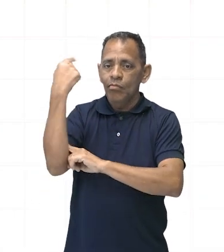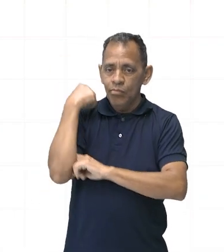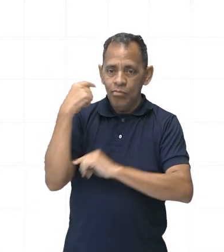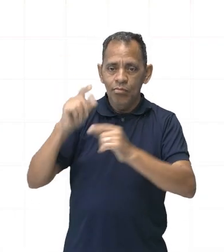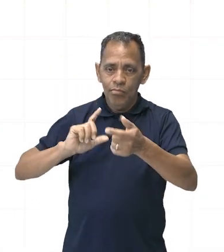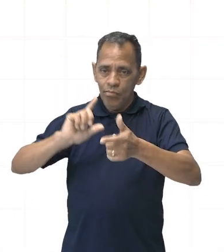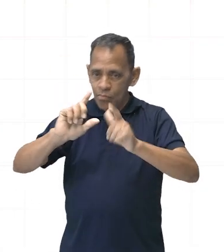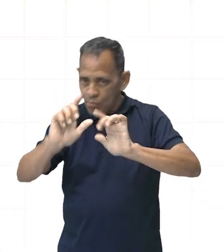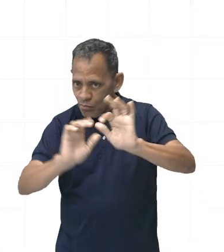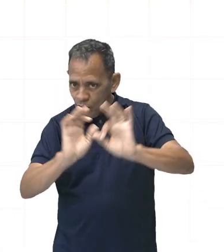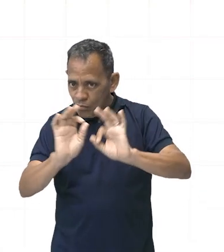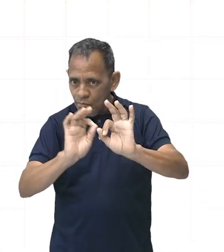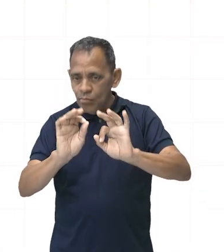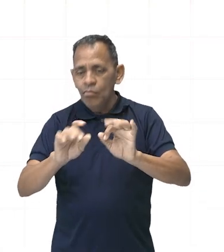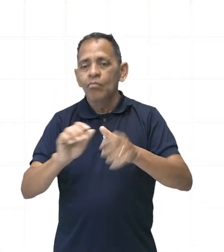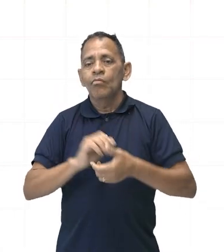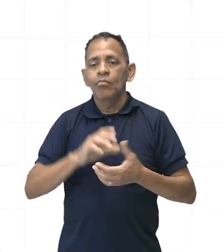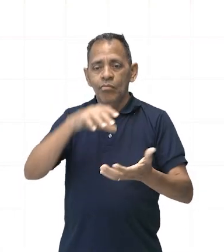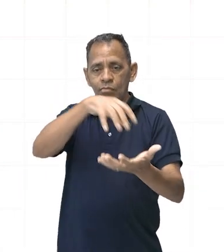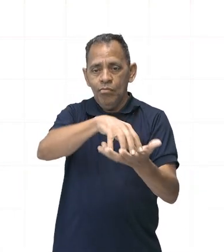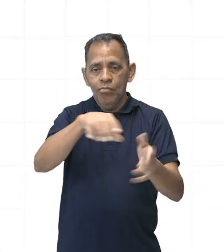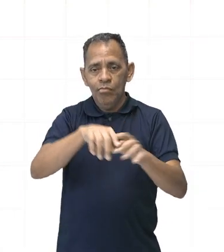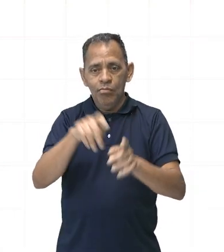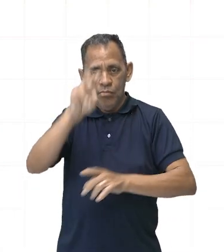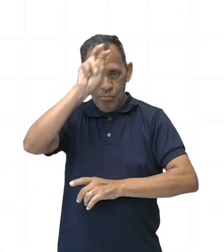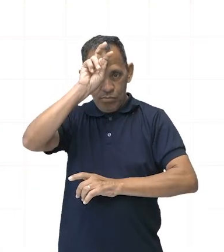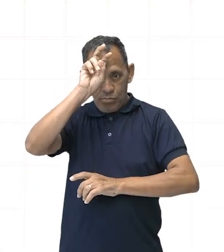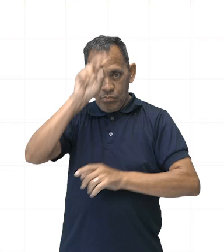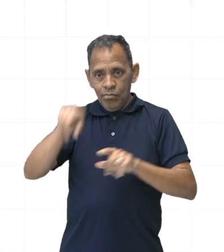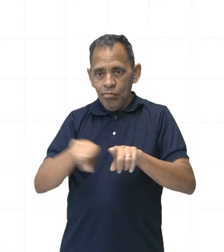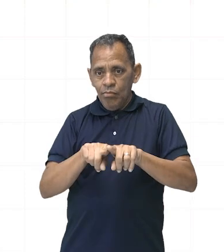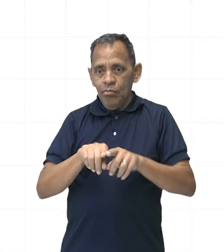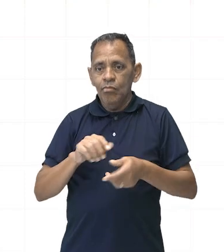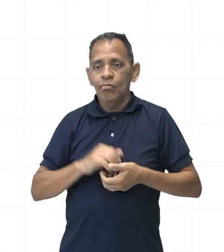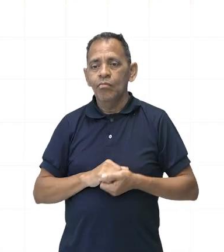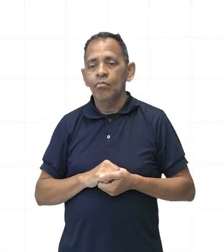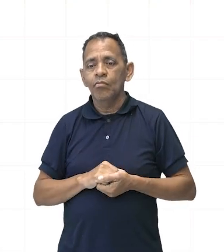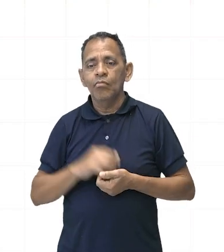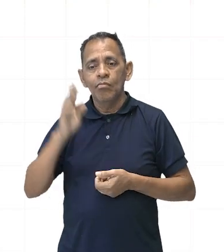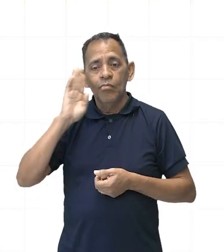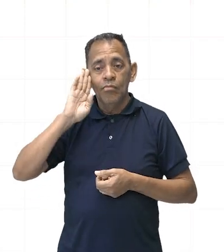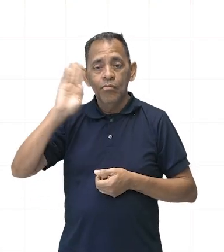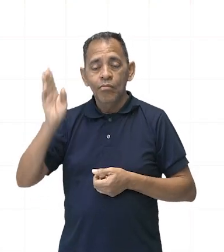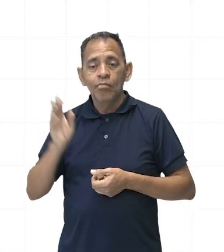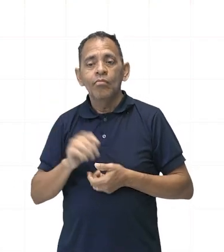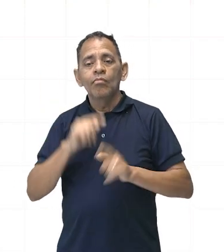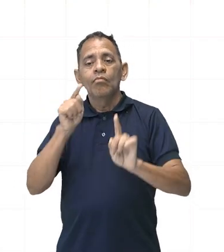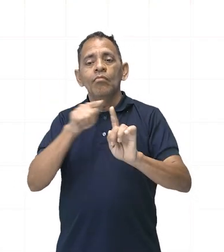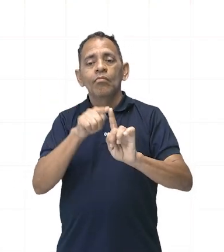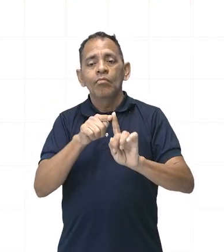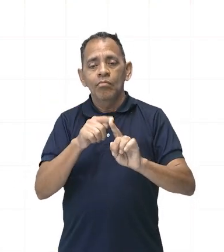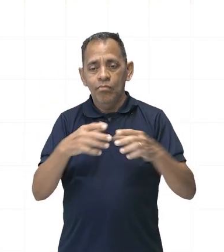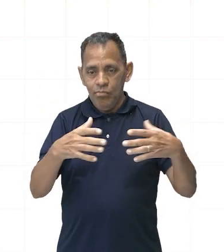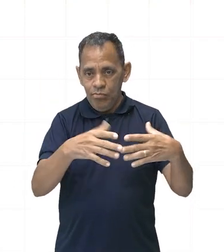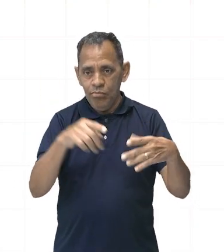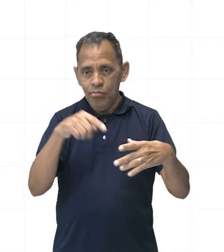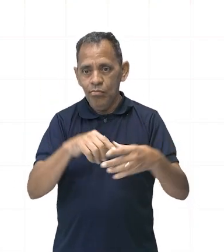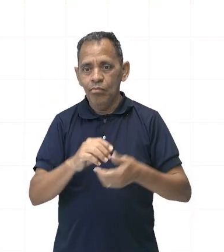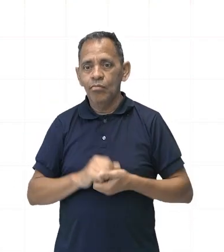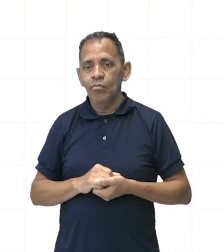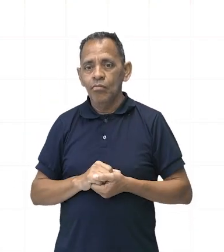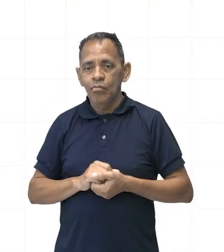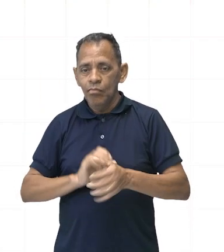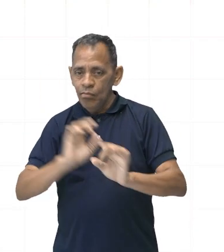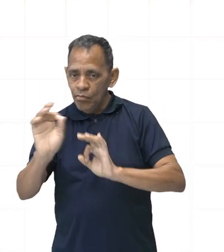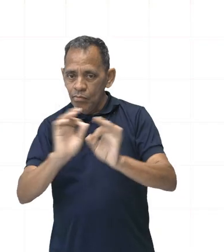organização islâmica do Egito. E quais serão esses principais propósitos do grupo Hamas? Implementar, gente,